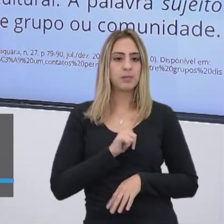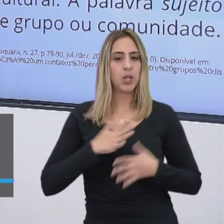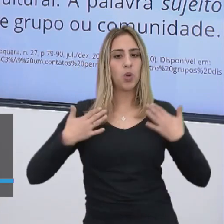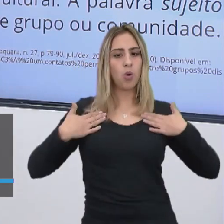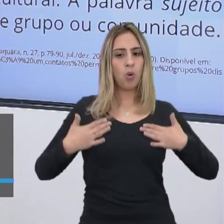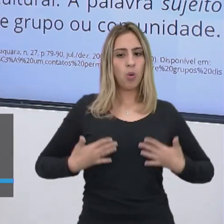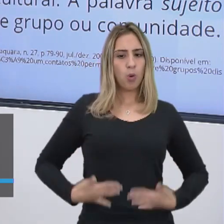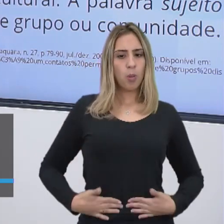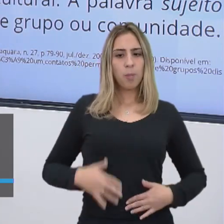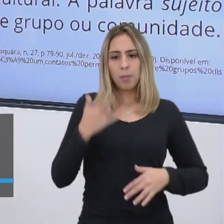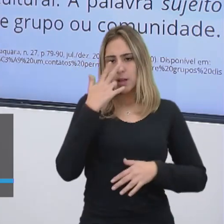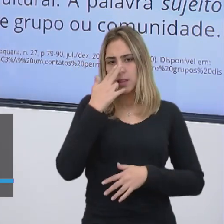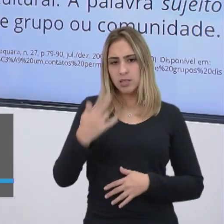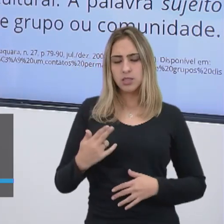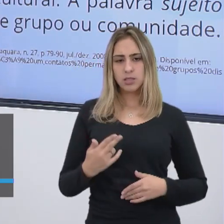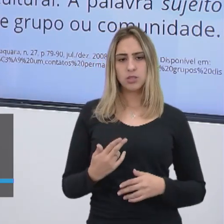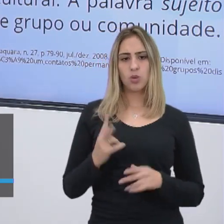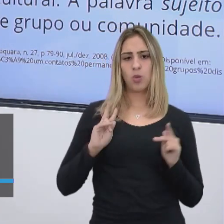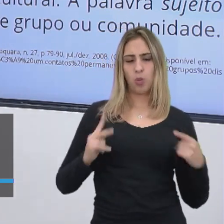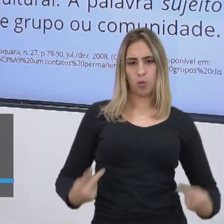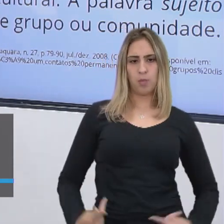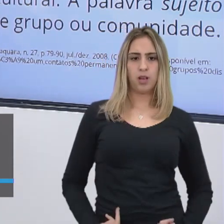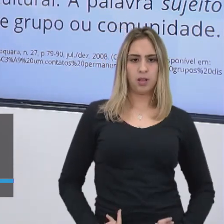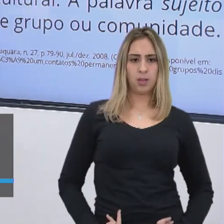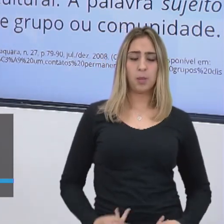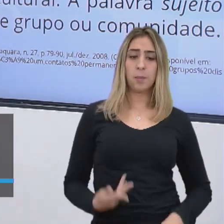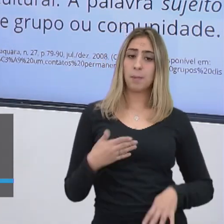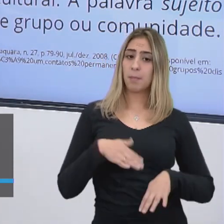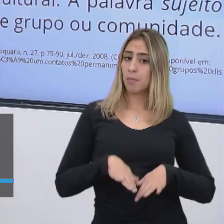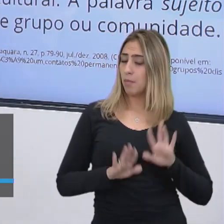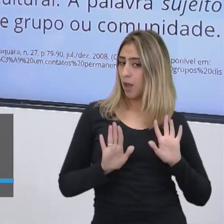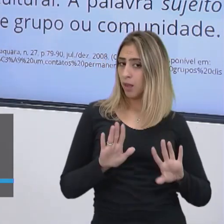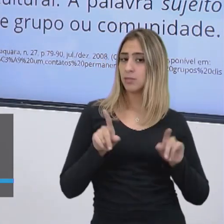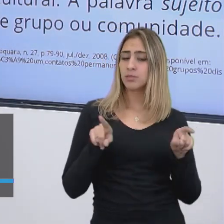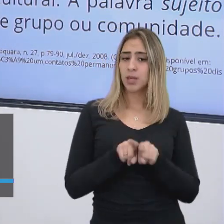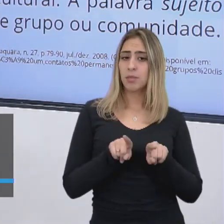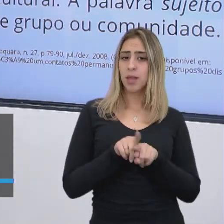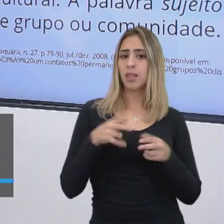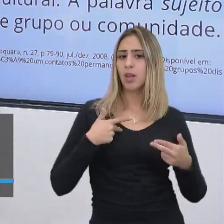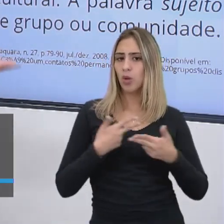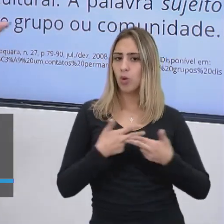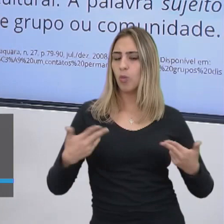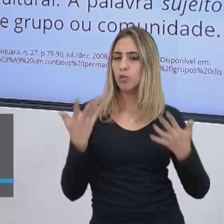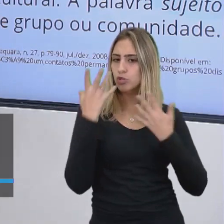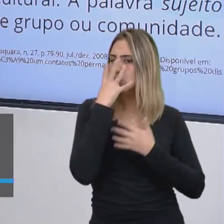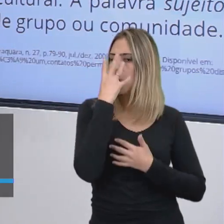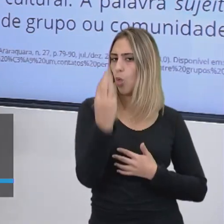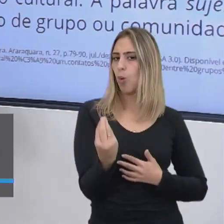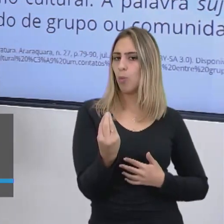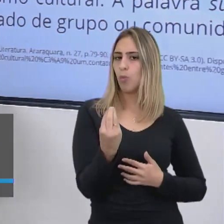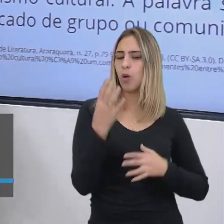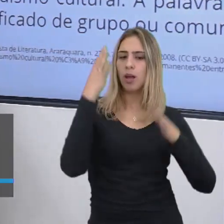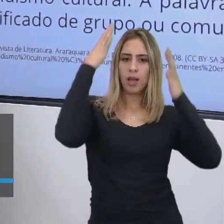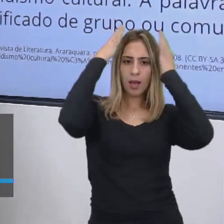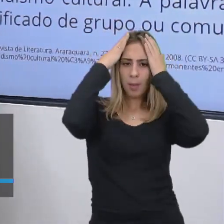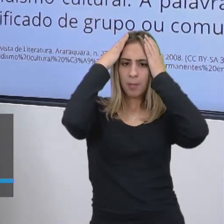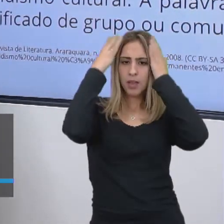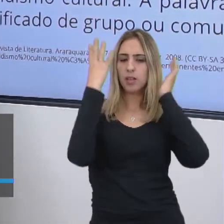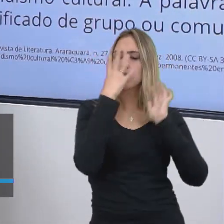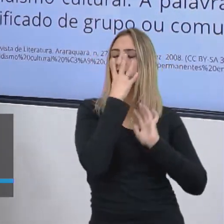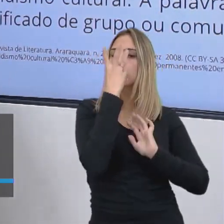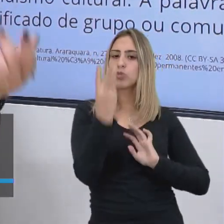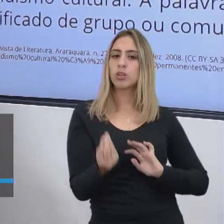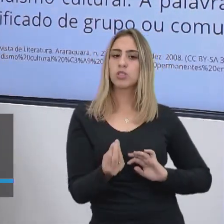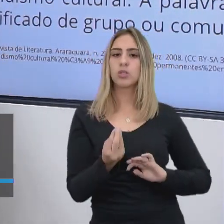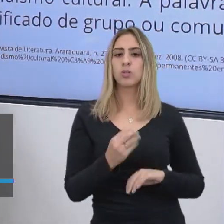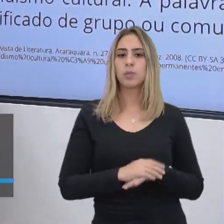corpo muito parecido com um corpo humano, porém, ele traz elementos de um lobo. Então, a cabeça, enfim,